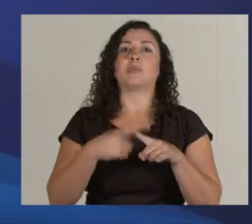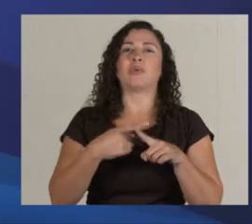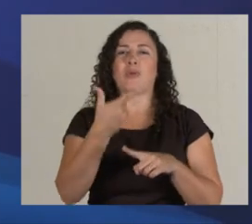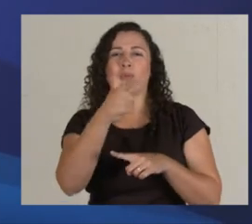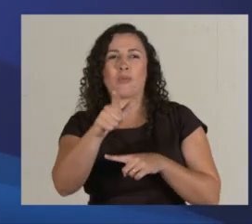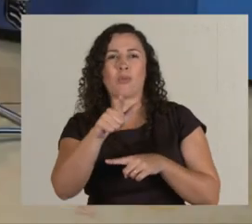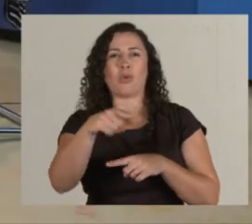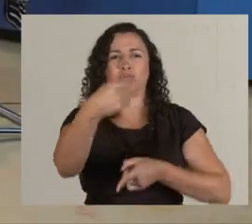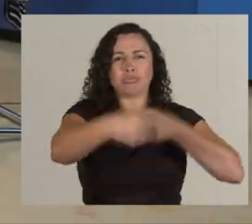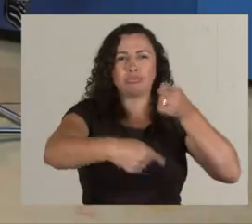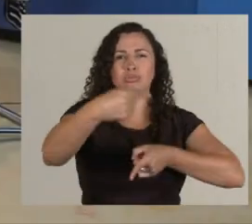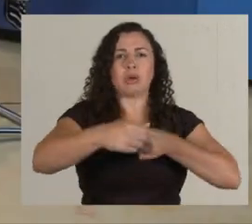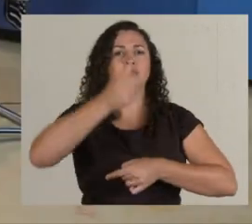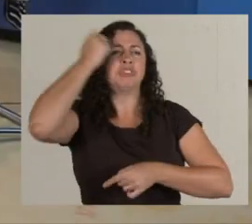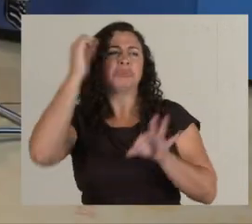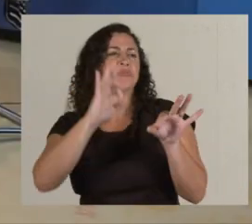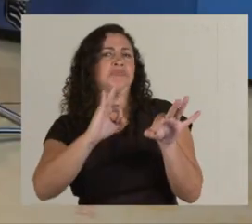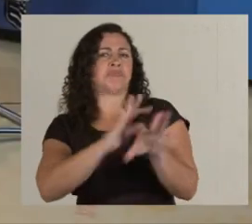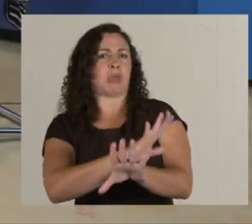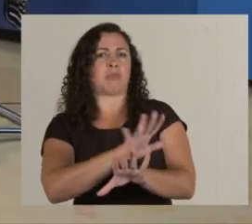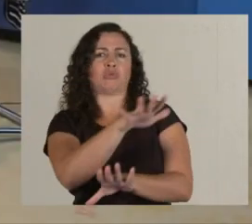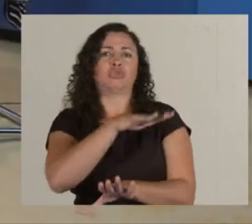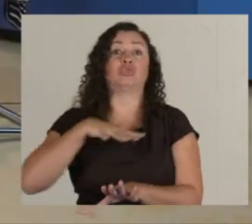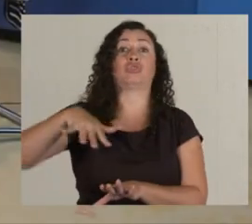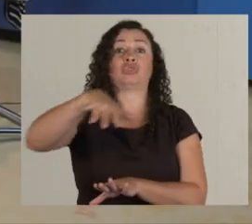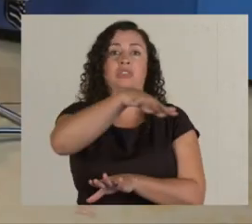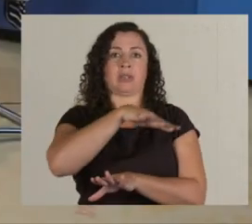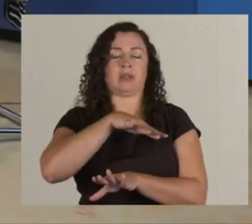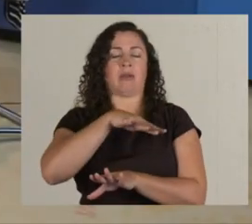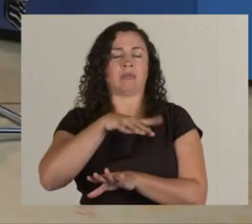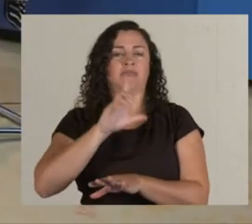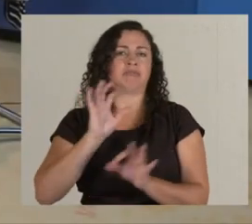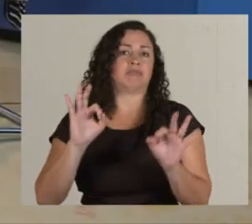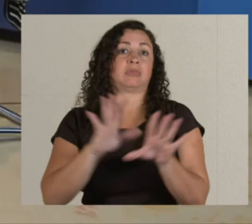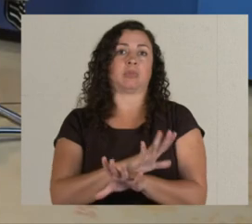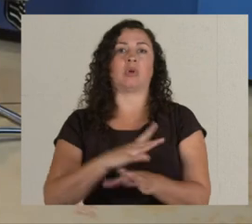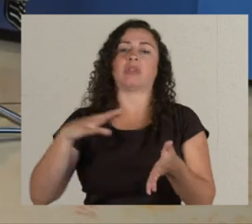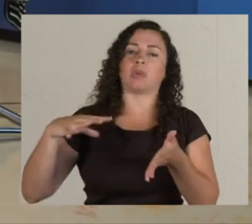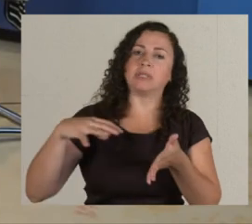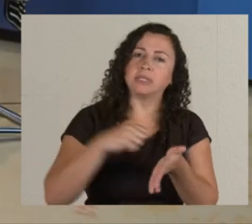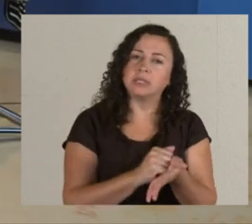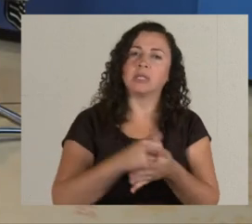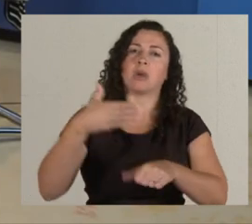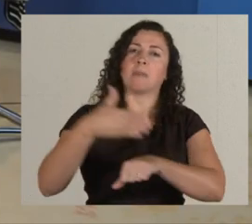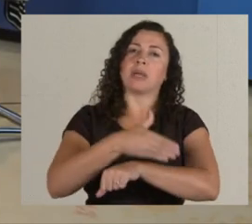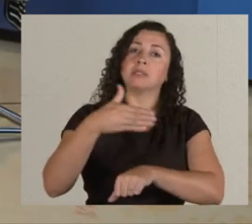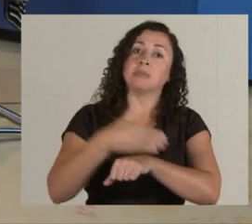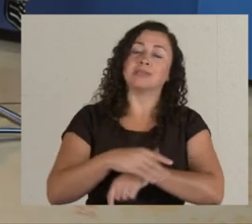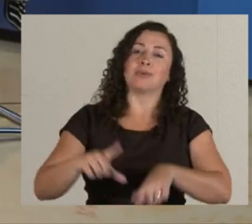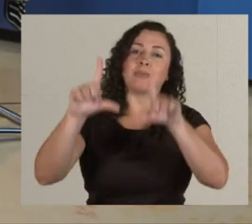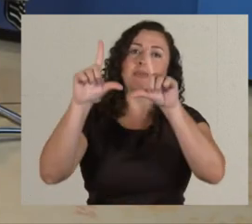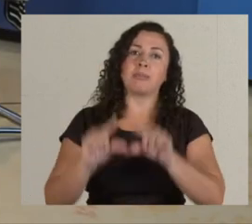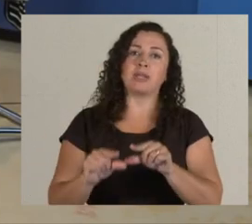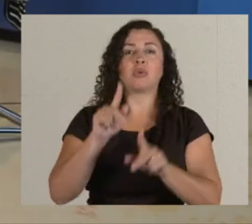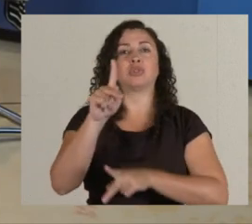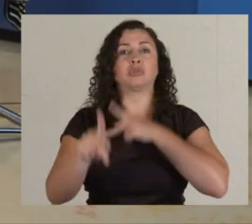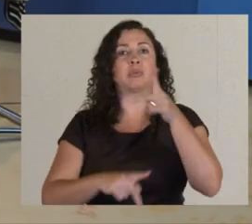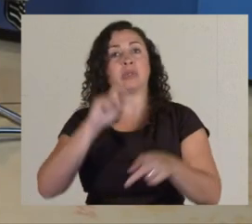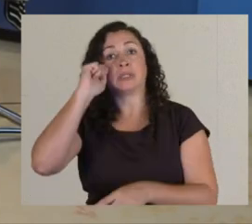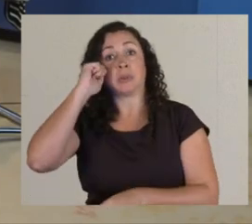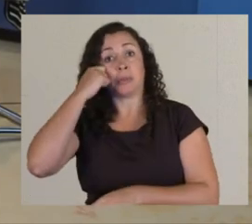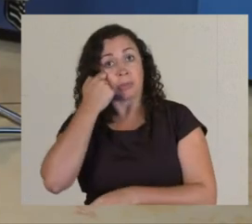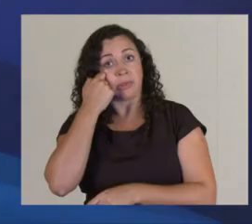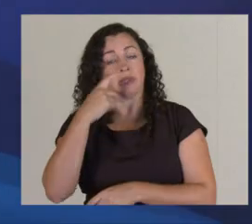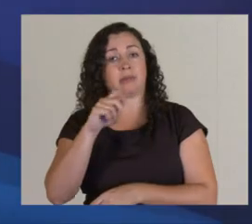ampla concorrência, o nosso vestibular é mais do que satisfatório, mas nós temos uma inscrição e uma participação menor de